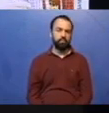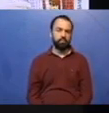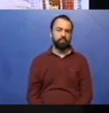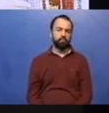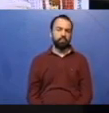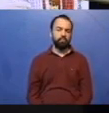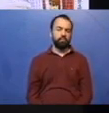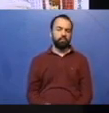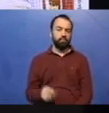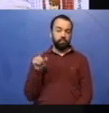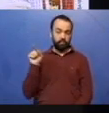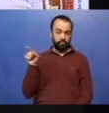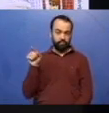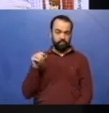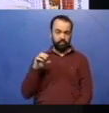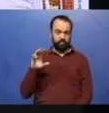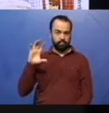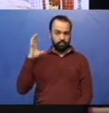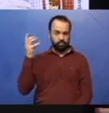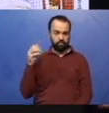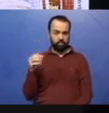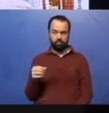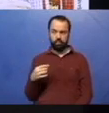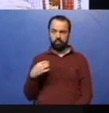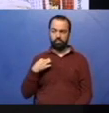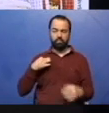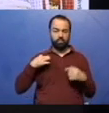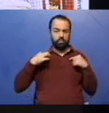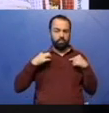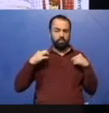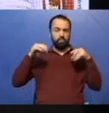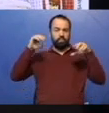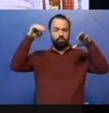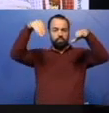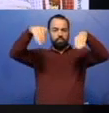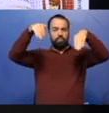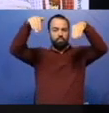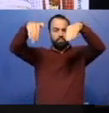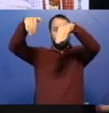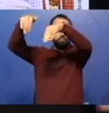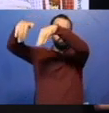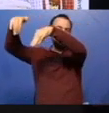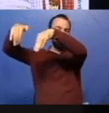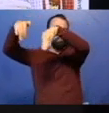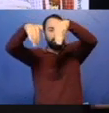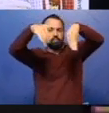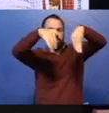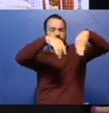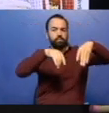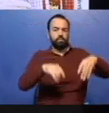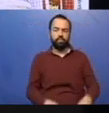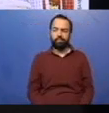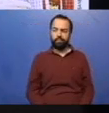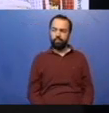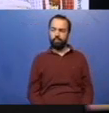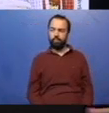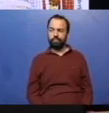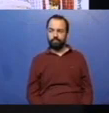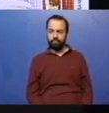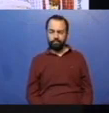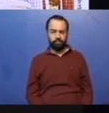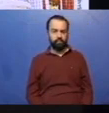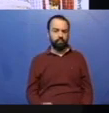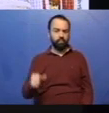Isso também acontece quando a mamãe coloca a roupa lá no varal, né? Aquela água, ela vai secando, porque vai vir